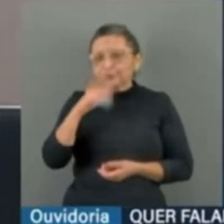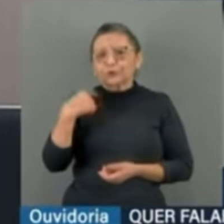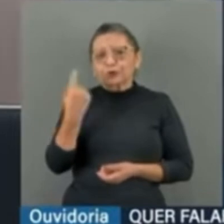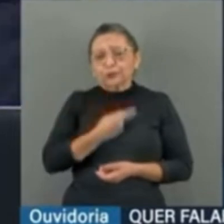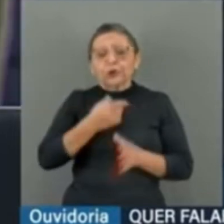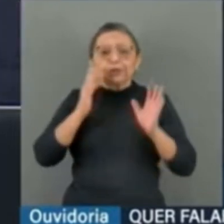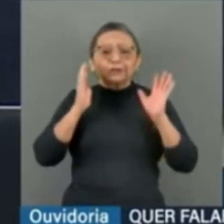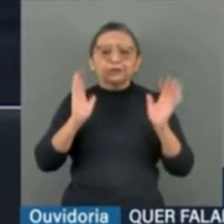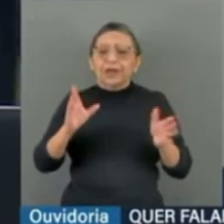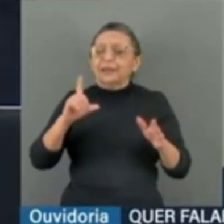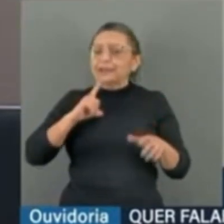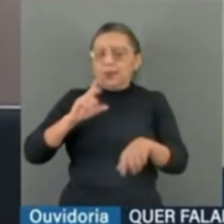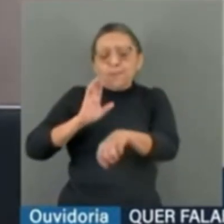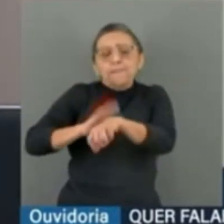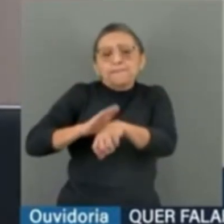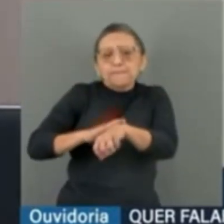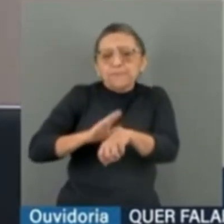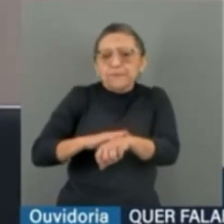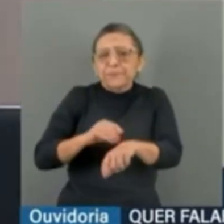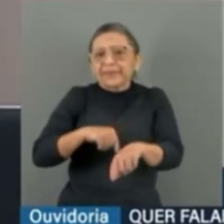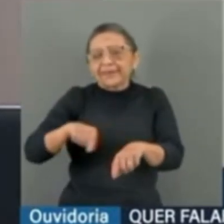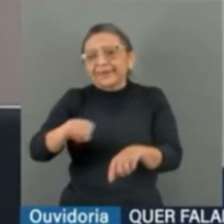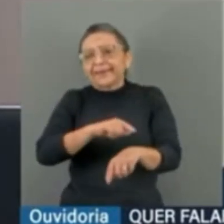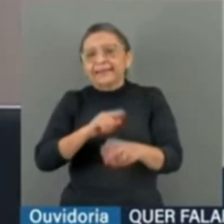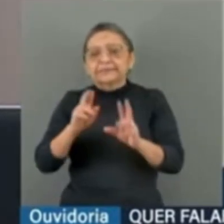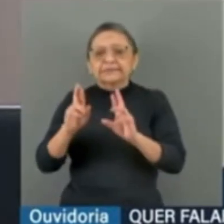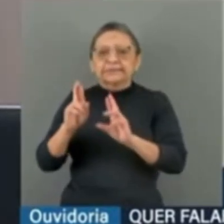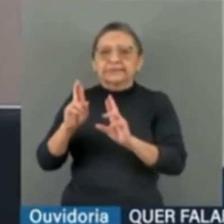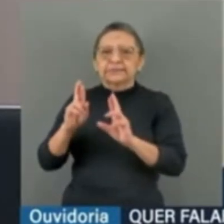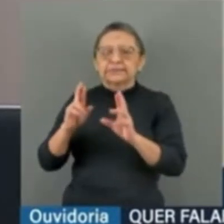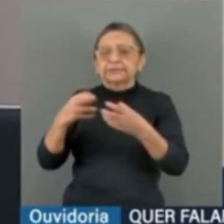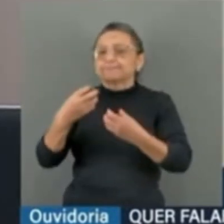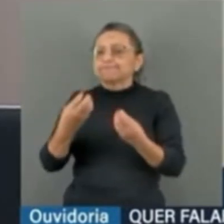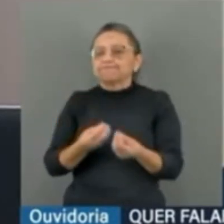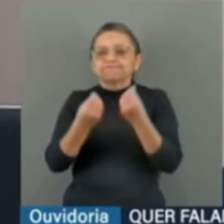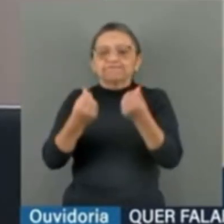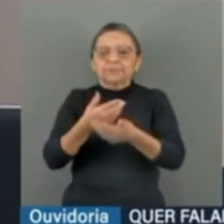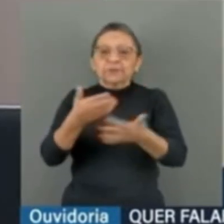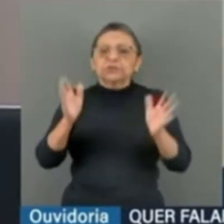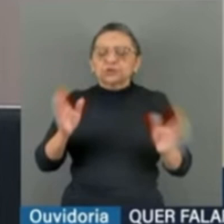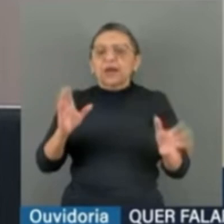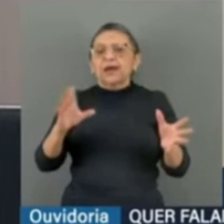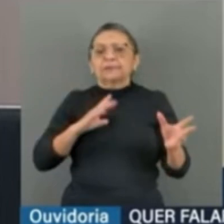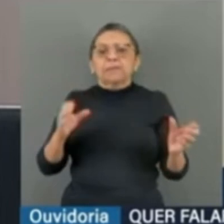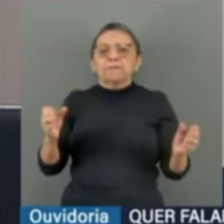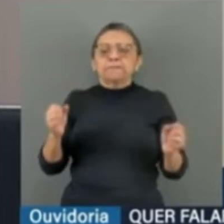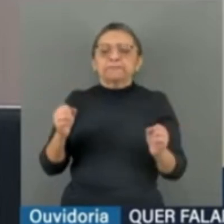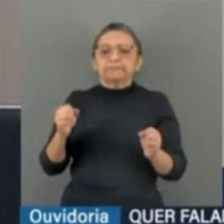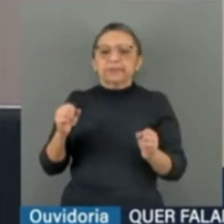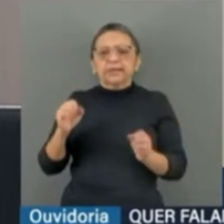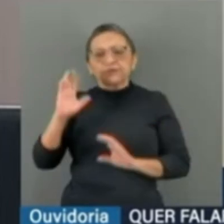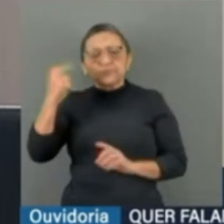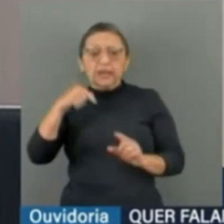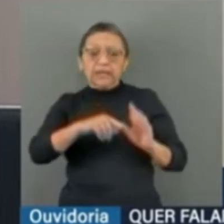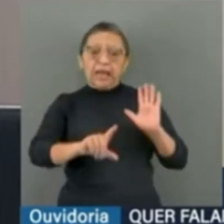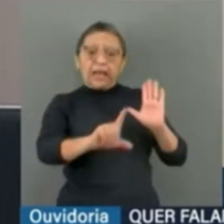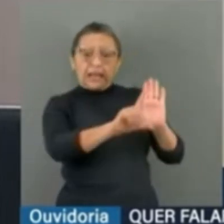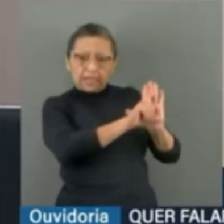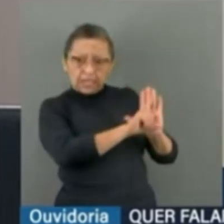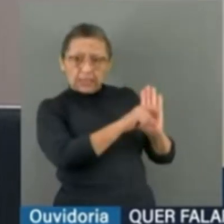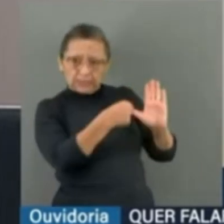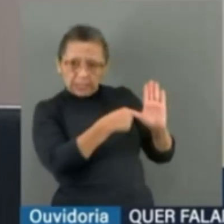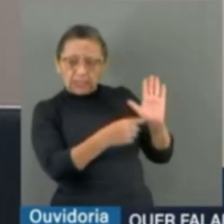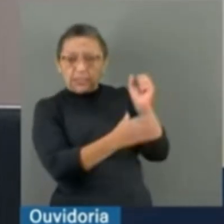no momento em que essas situações já estão regradas, tanto pela lei quanto